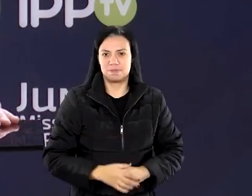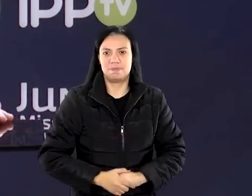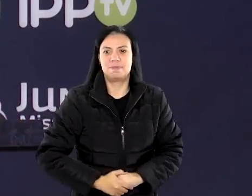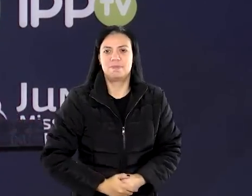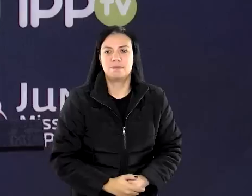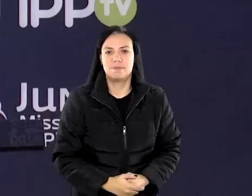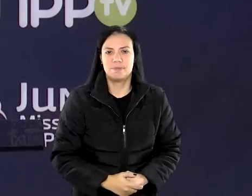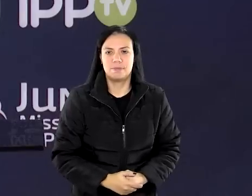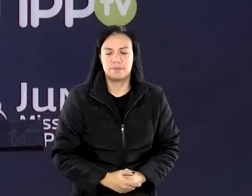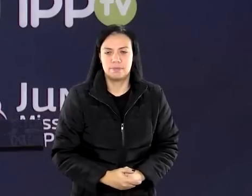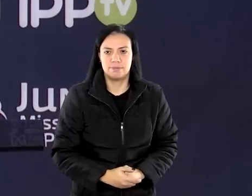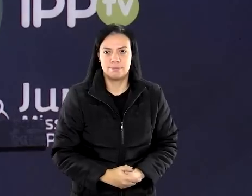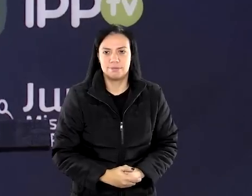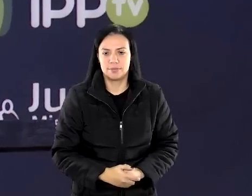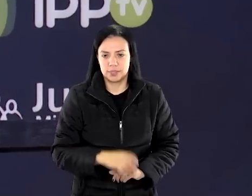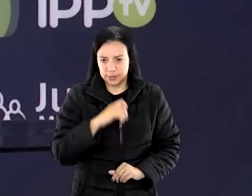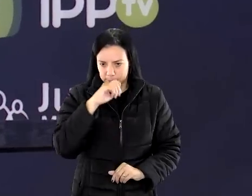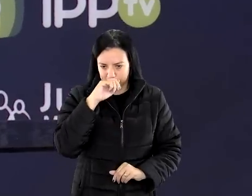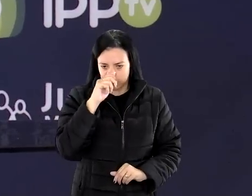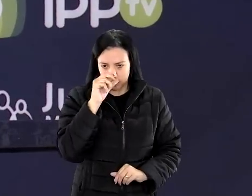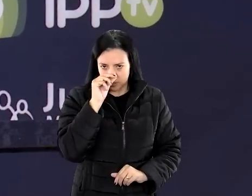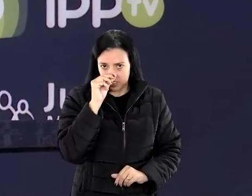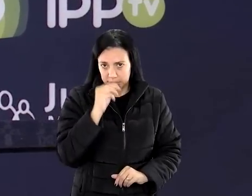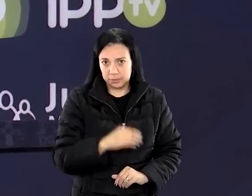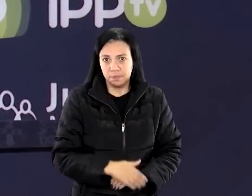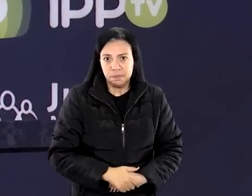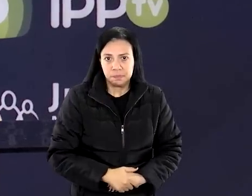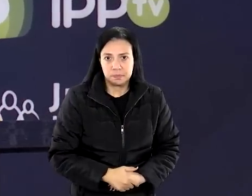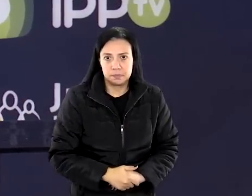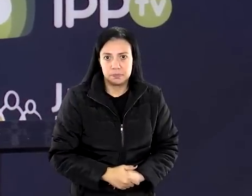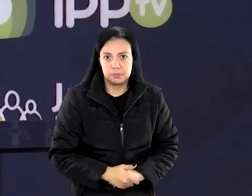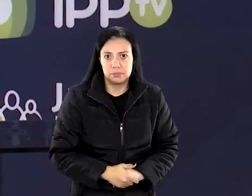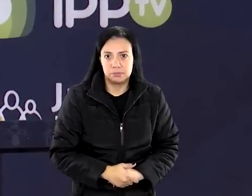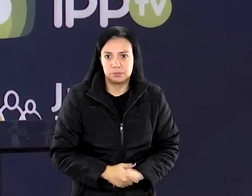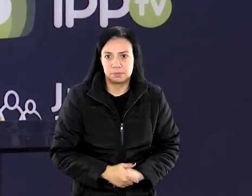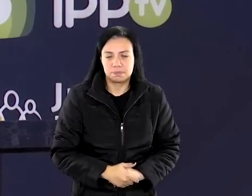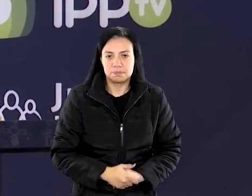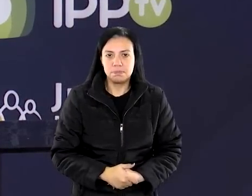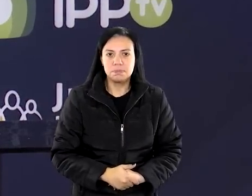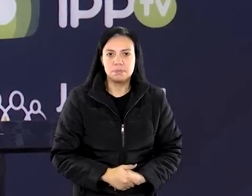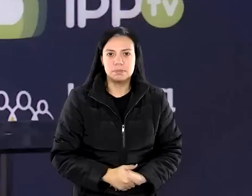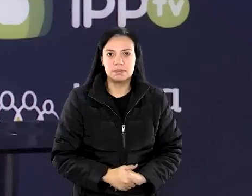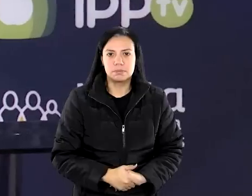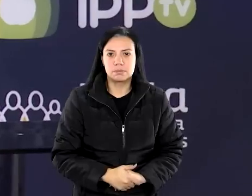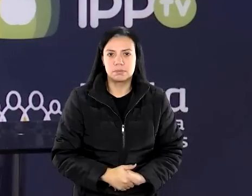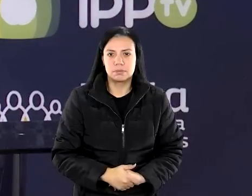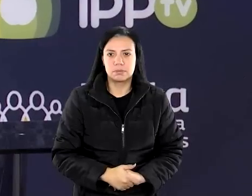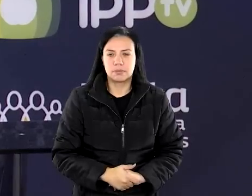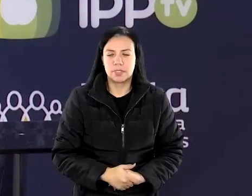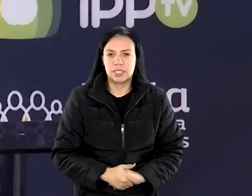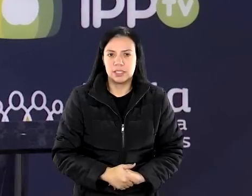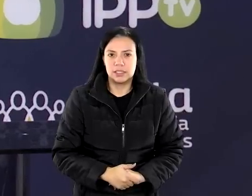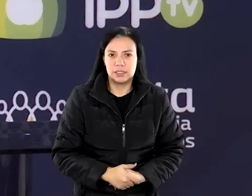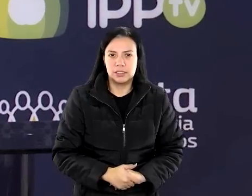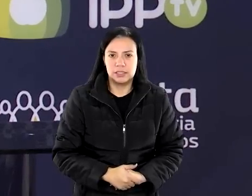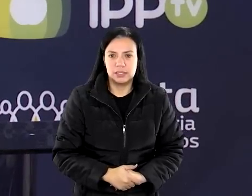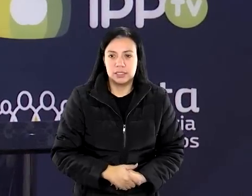Negar-se a si mesmo é abrir mão da sua vontade